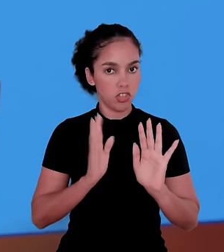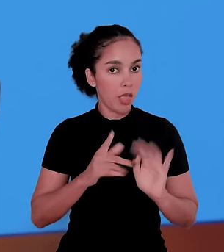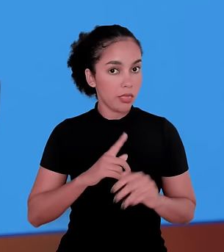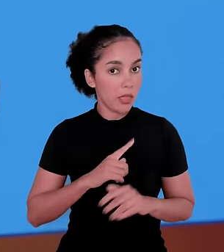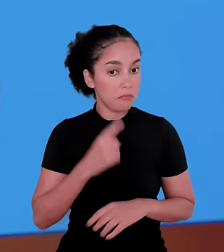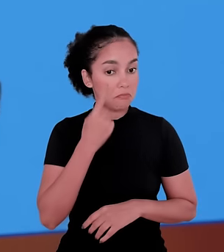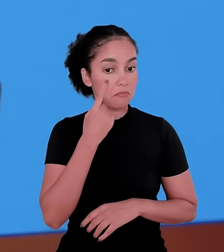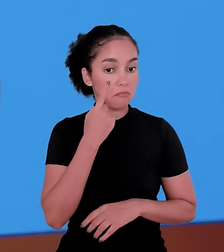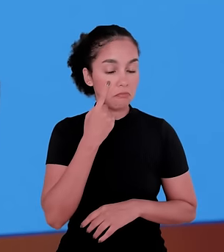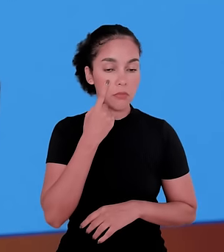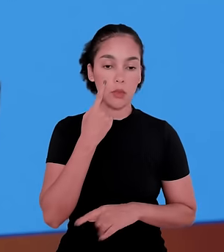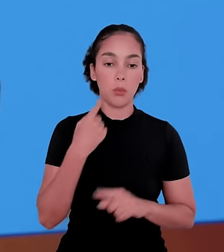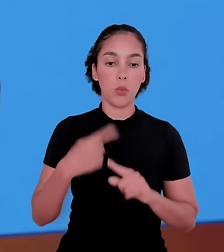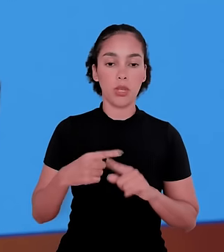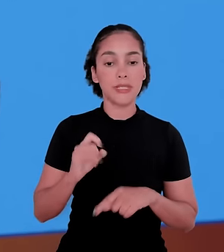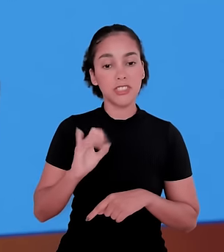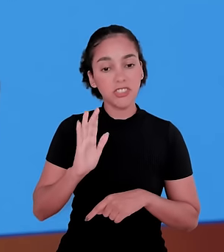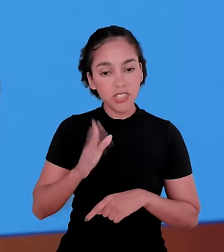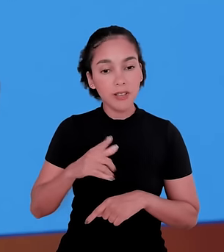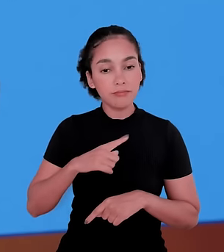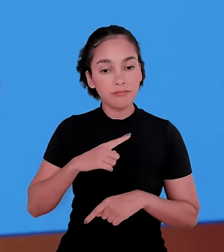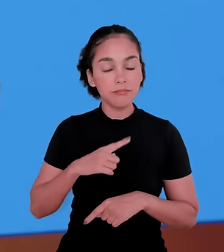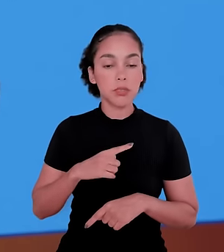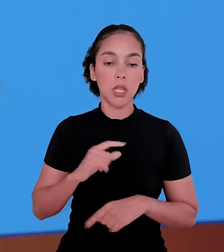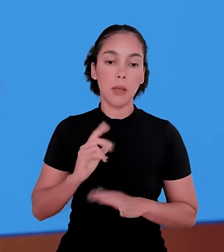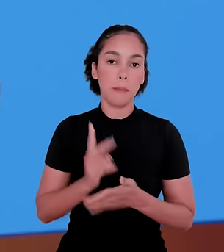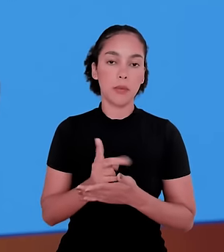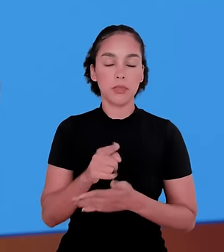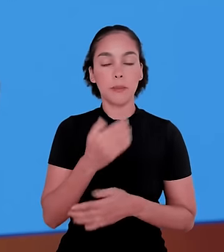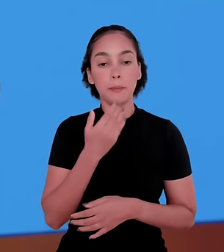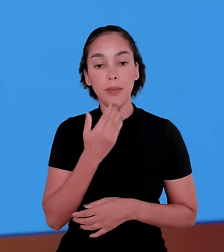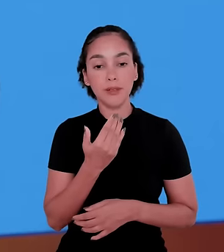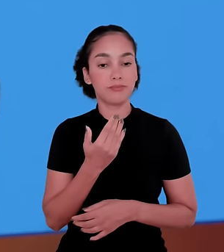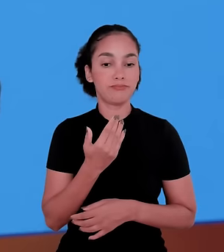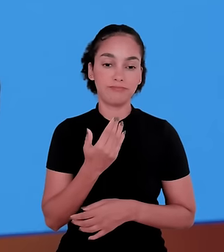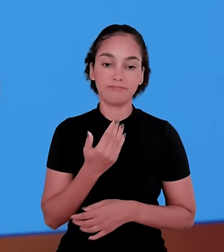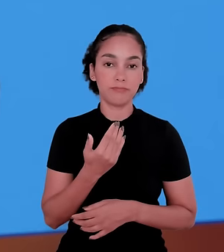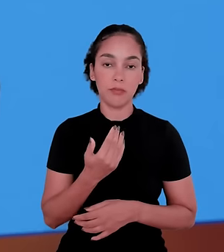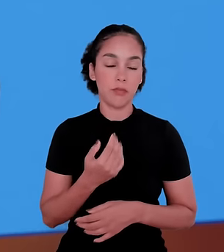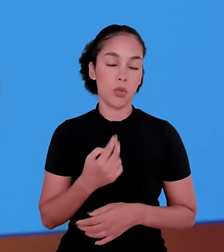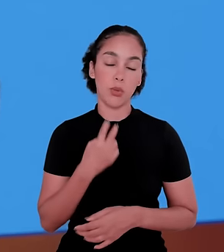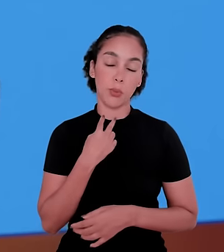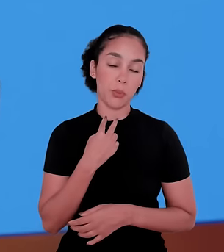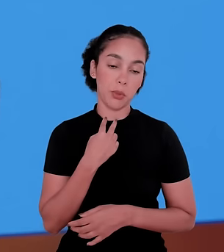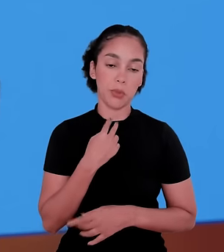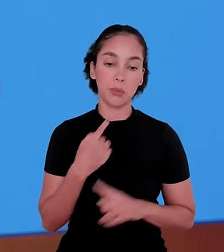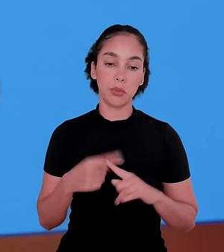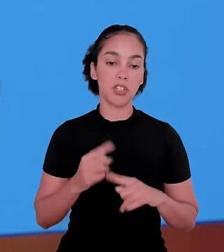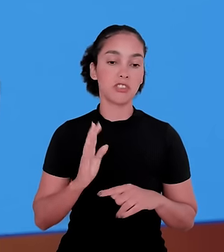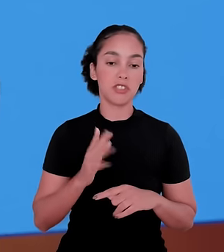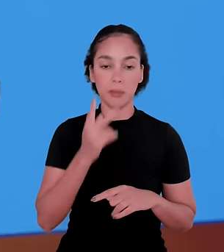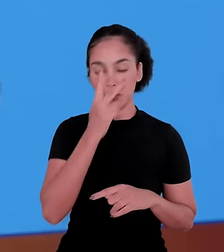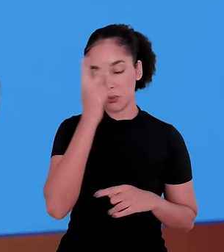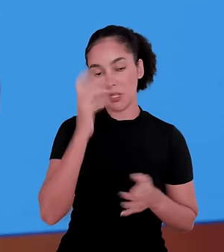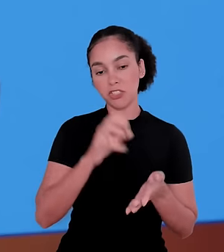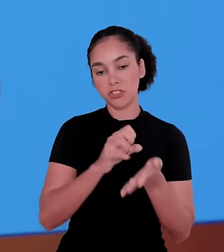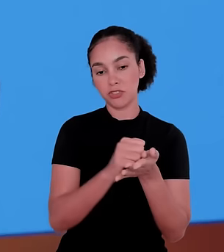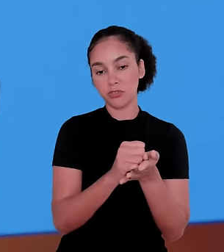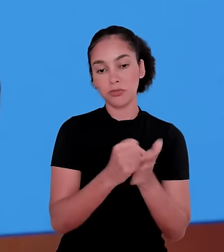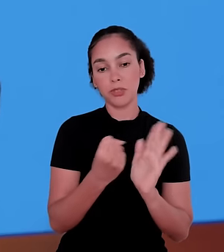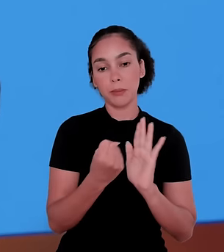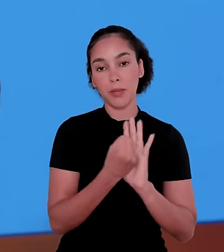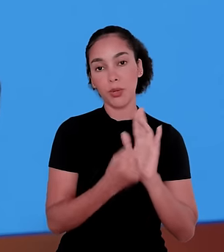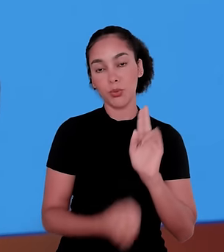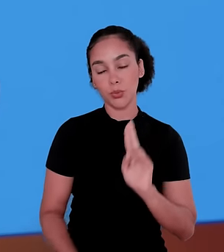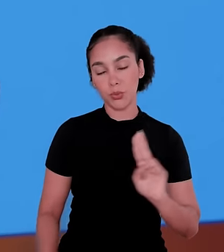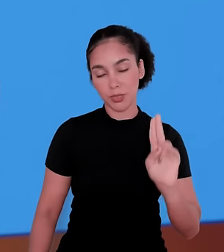uhum Porque se ela já existe mesmo que você faça solicitação ela vai ser indeferida né porque ela já Alguém já está usando